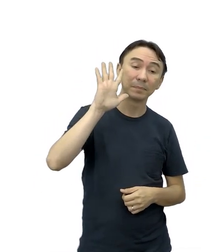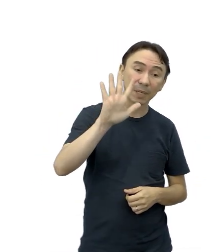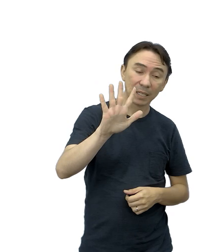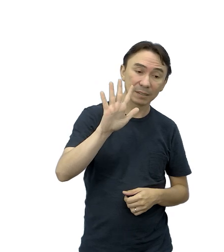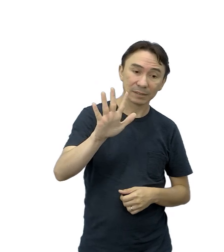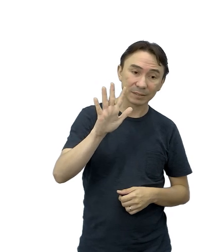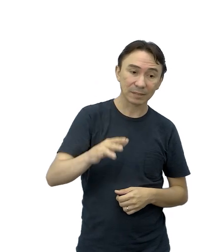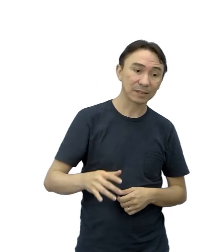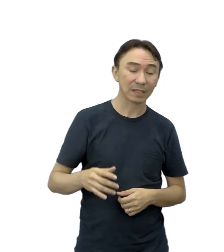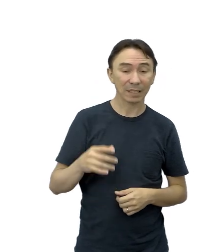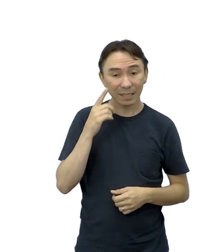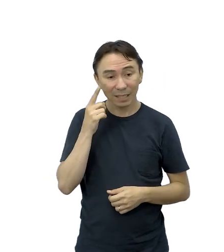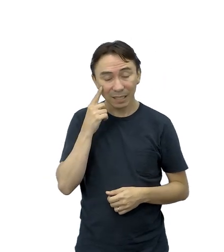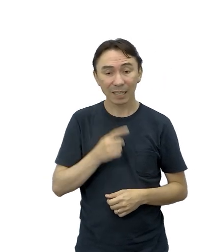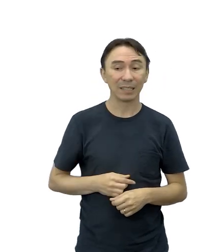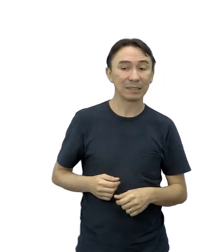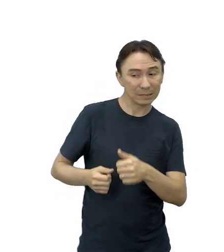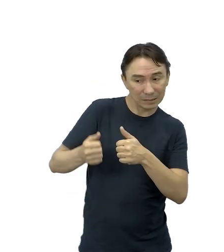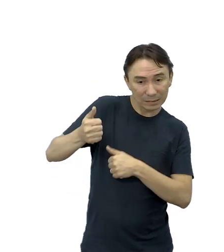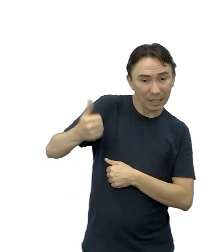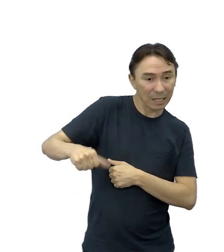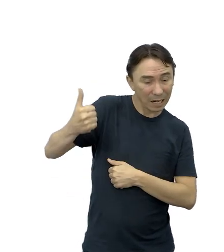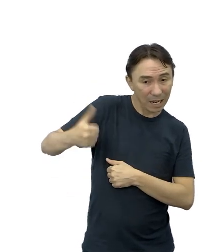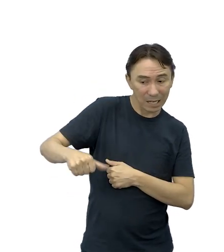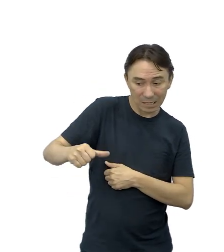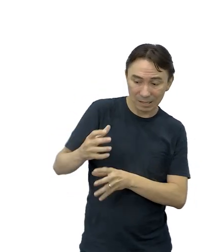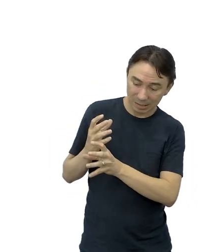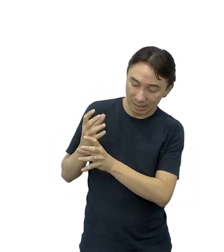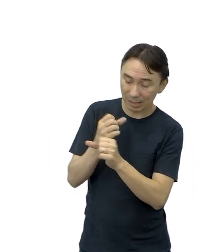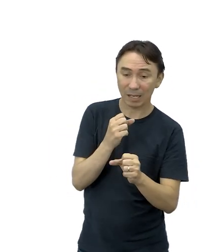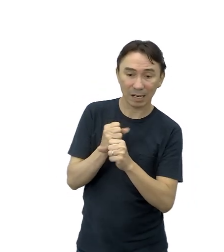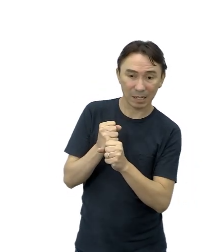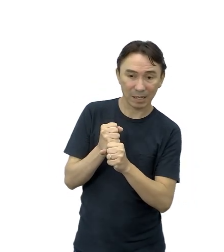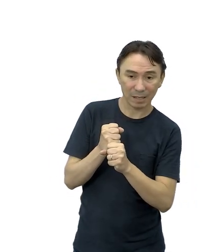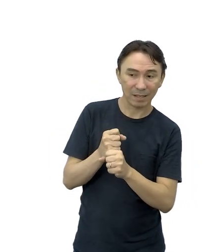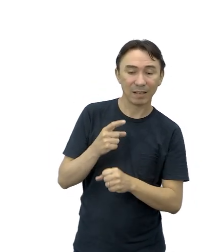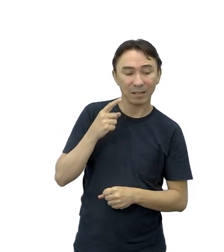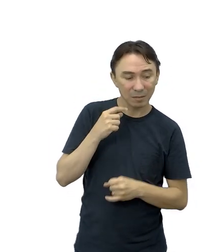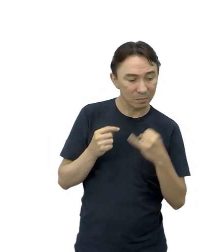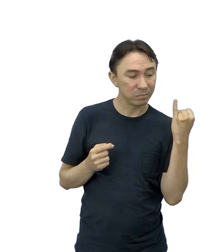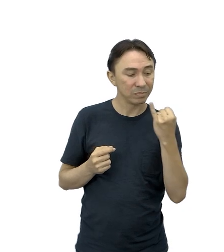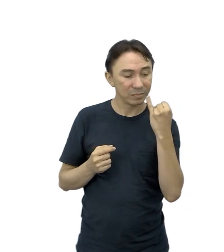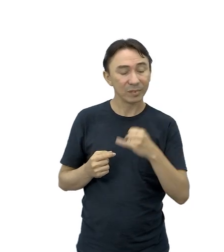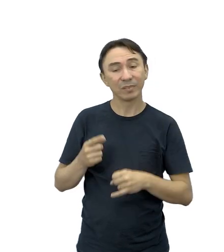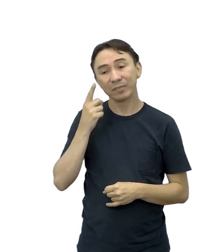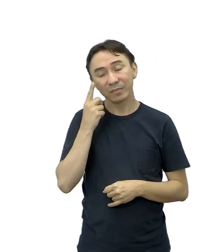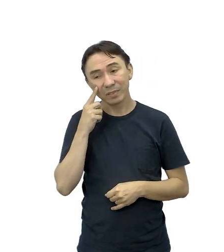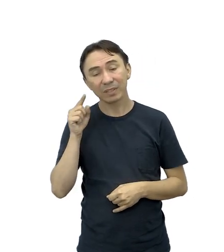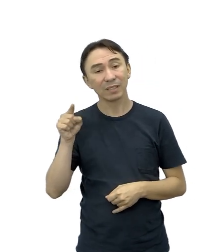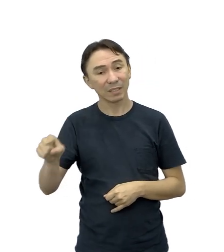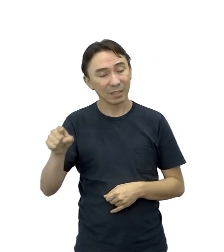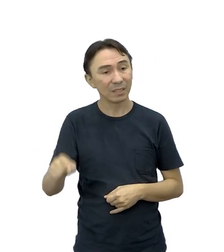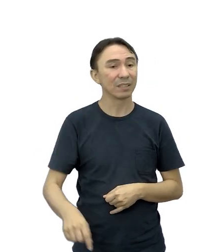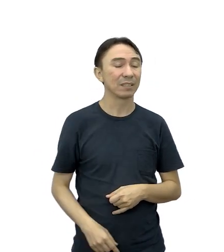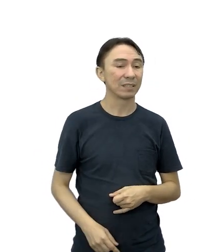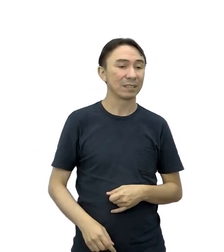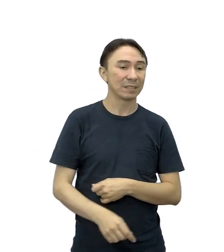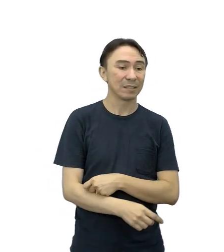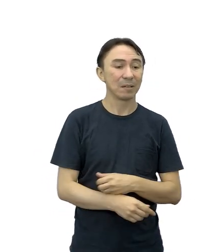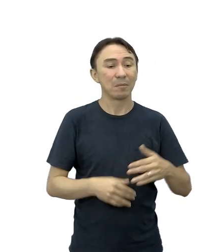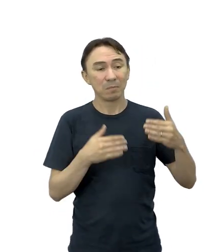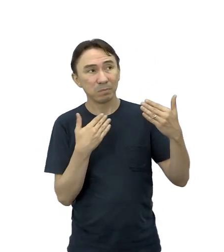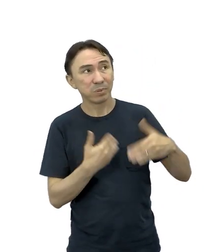dessa análise é para perceber justamente a dificuldade que esses jovens tiveram de acessar essa prova. Antes ela